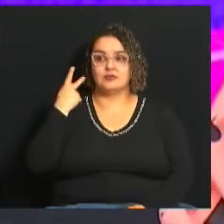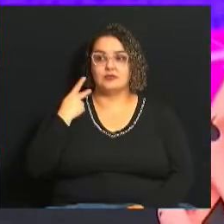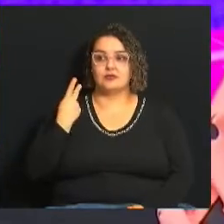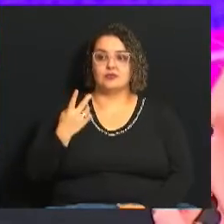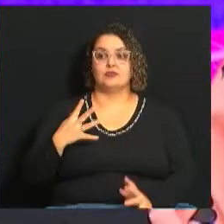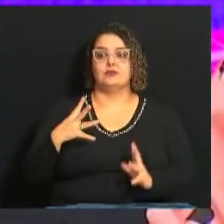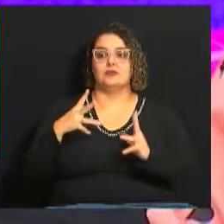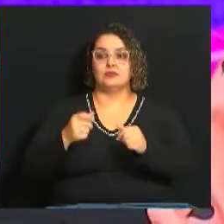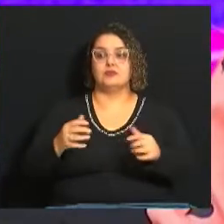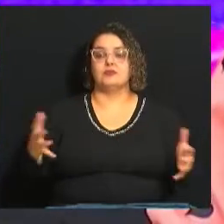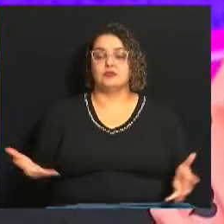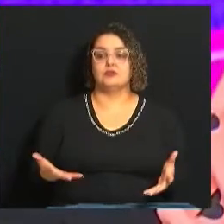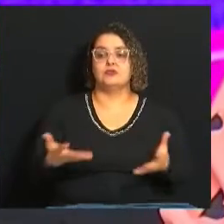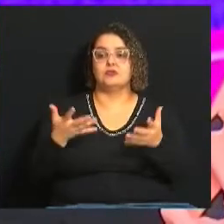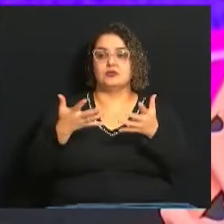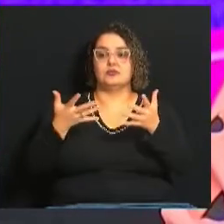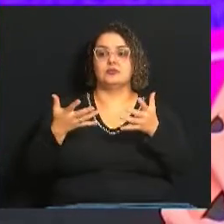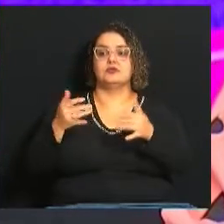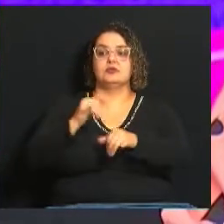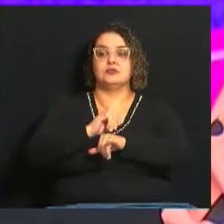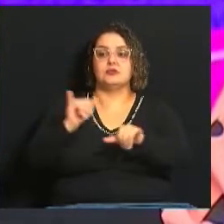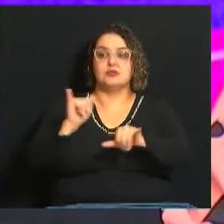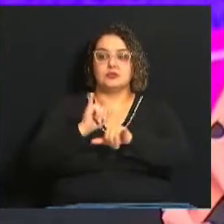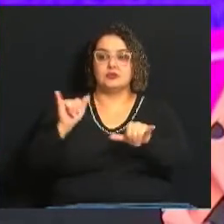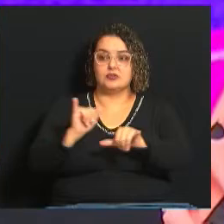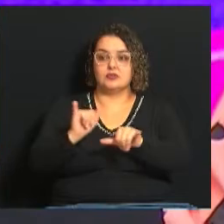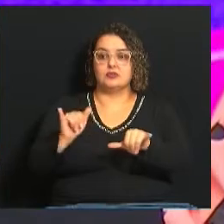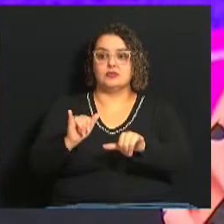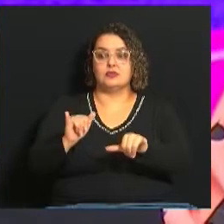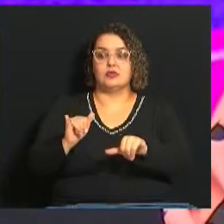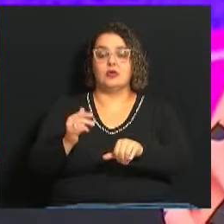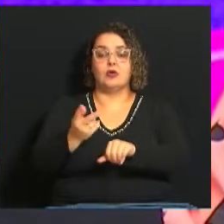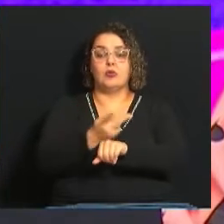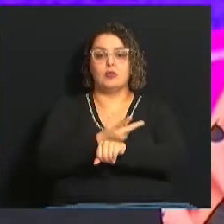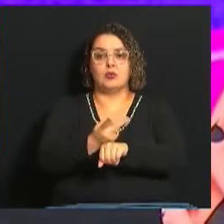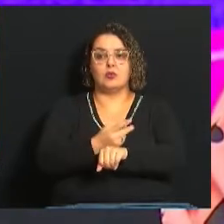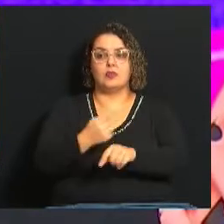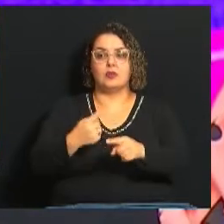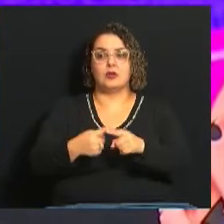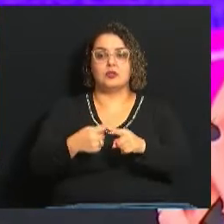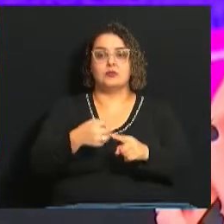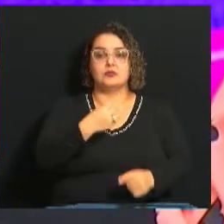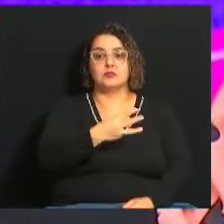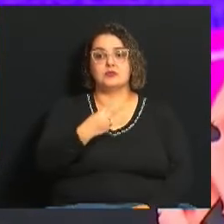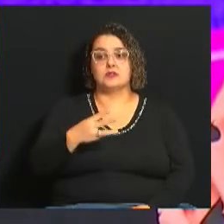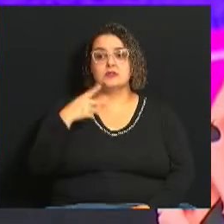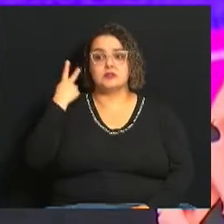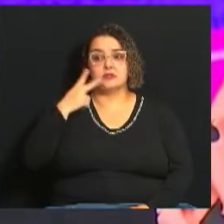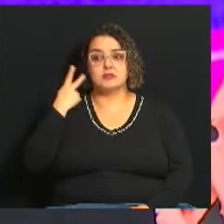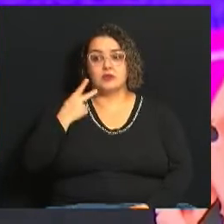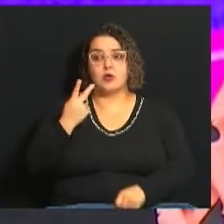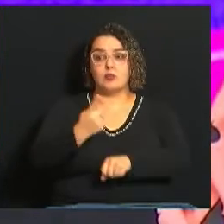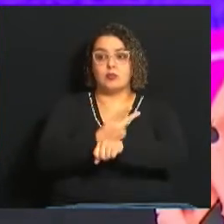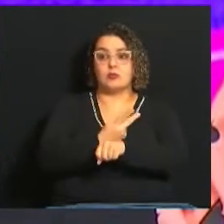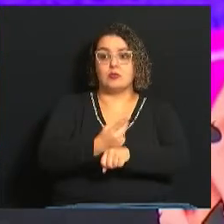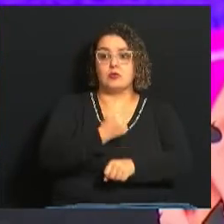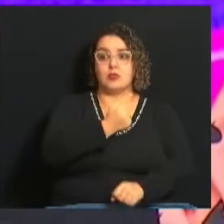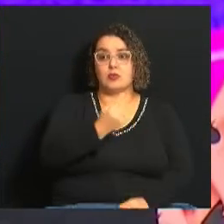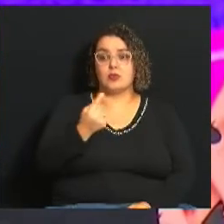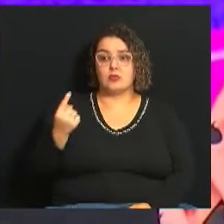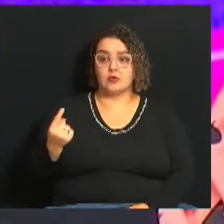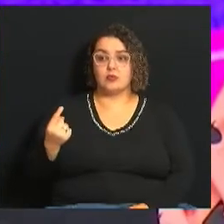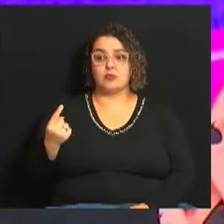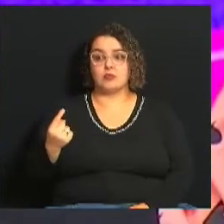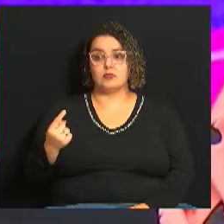engajados nesta campanha e buscando, porque nós somos 33 vereadores, buscando cada um fazer a sua parte na